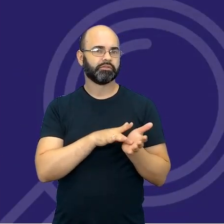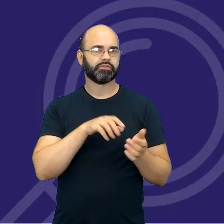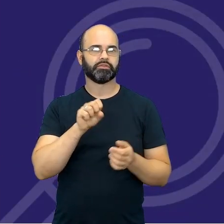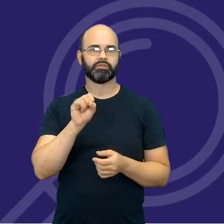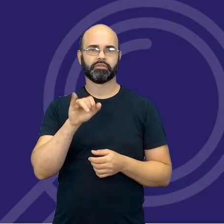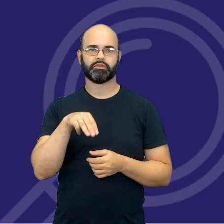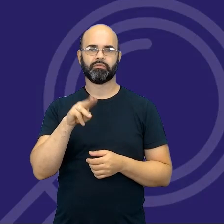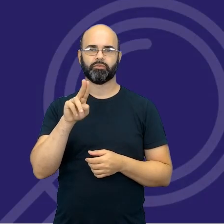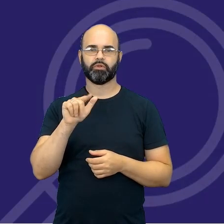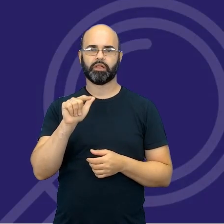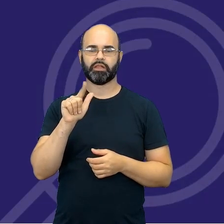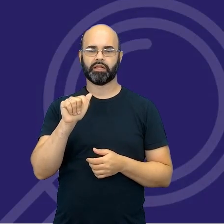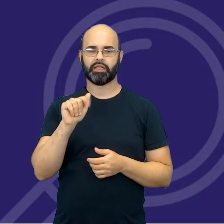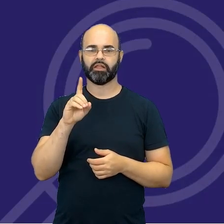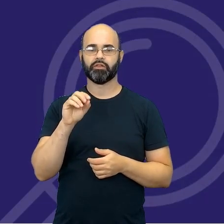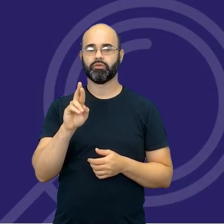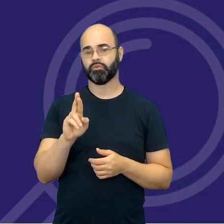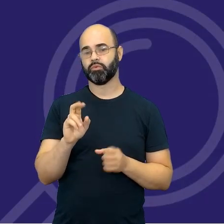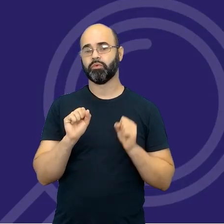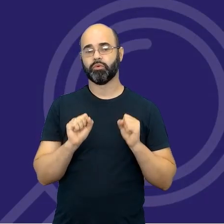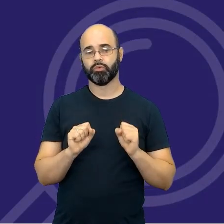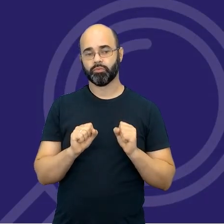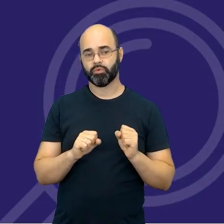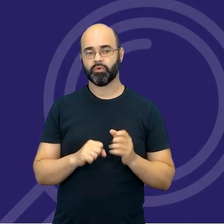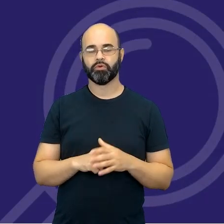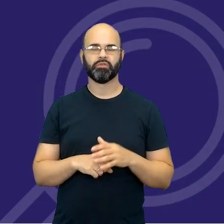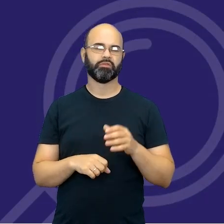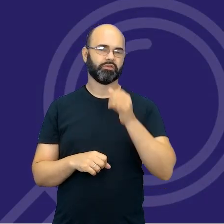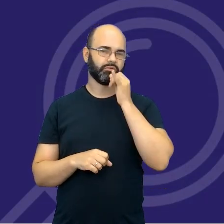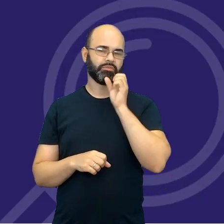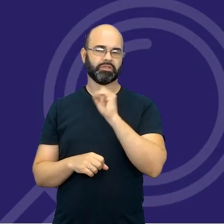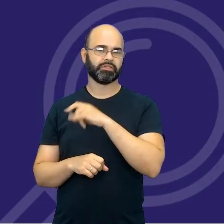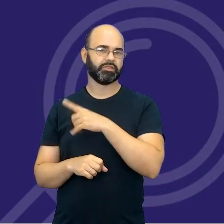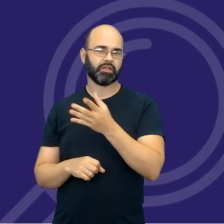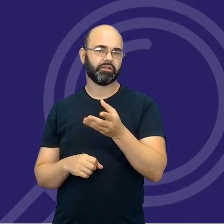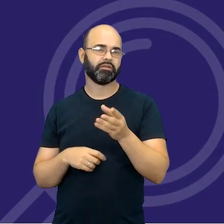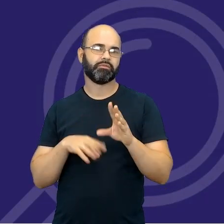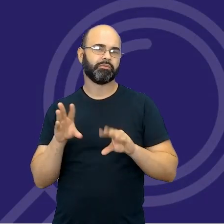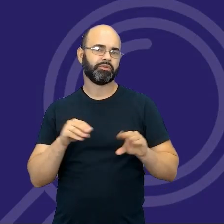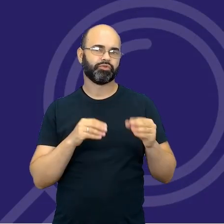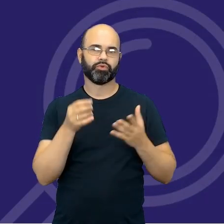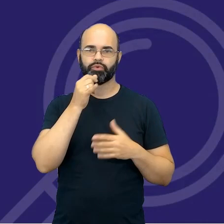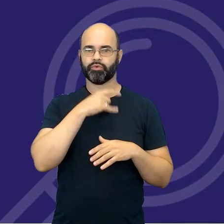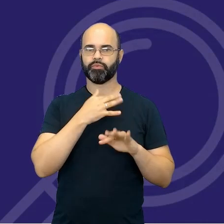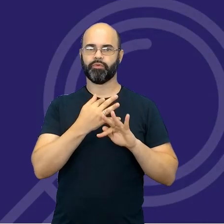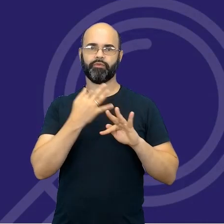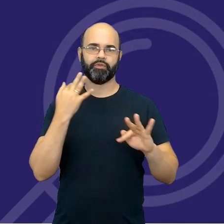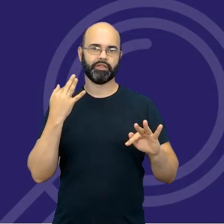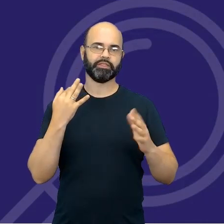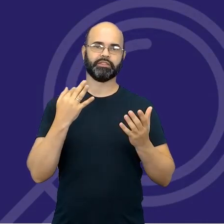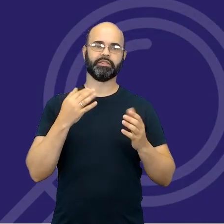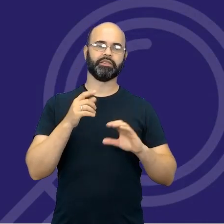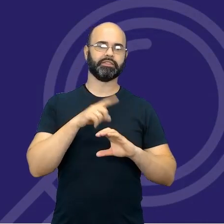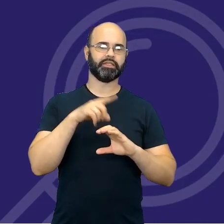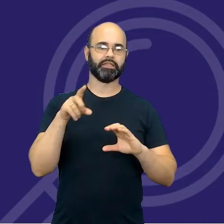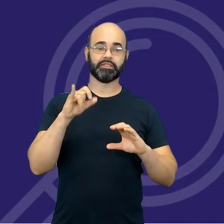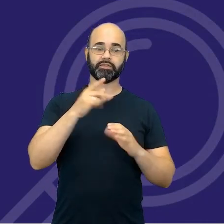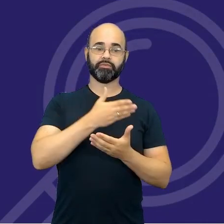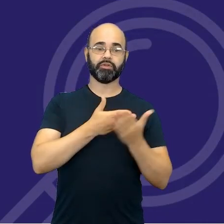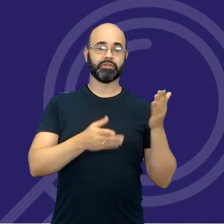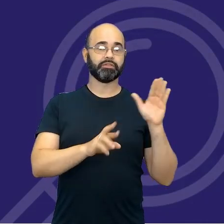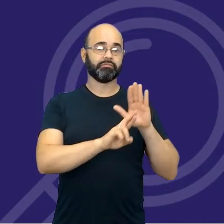aí, né, se você perdeu a nossa formação interdisciplinar entre física e ciências com a professora Evelise, vai lá, procura